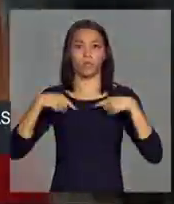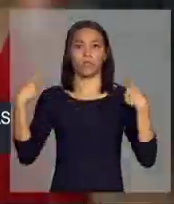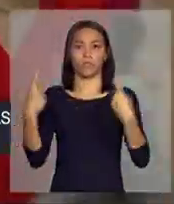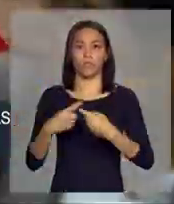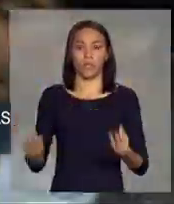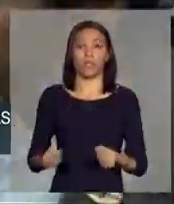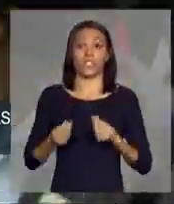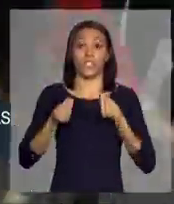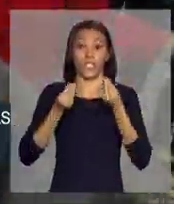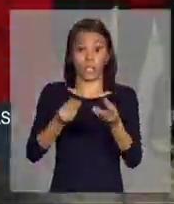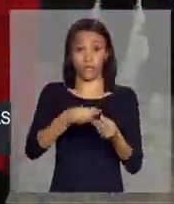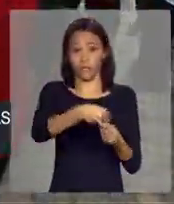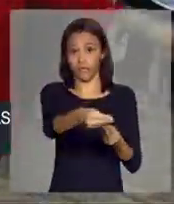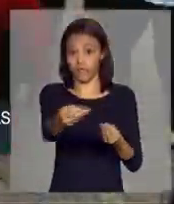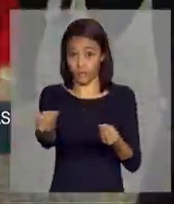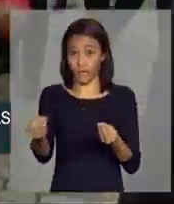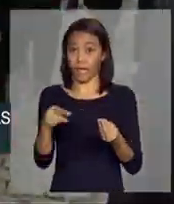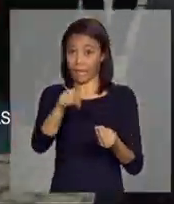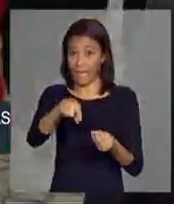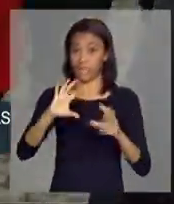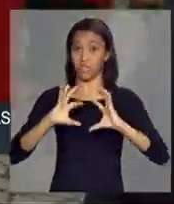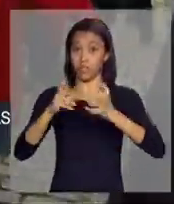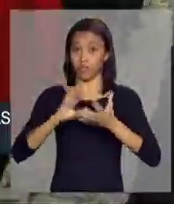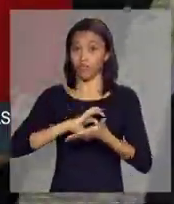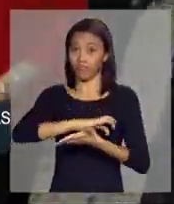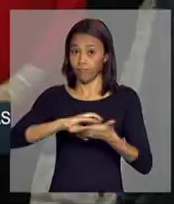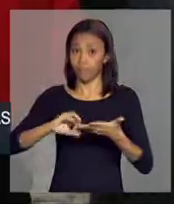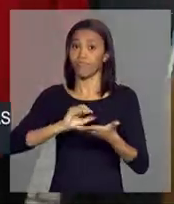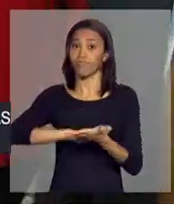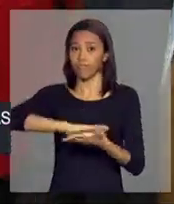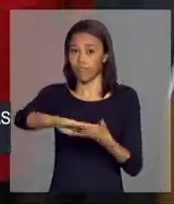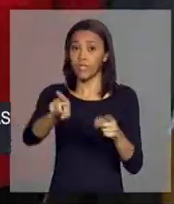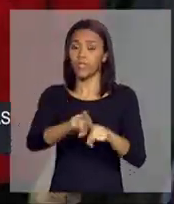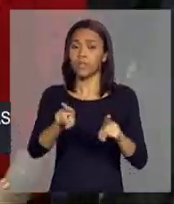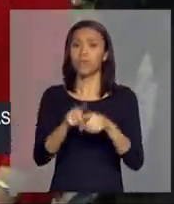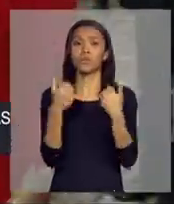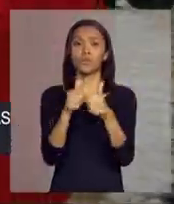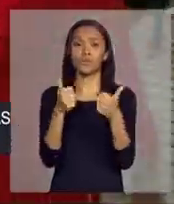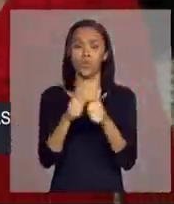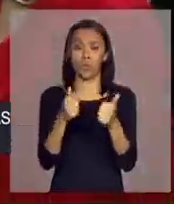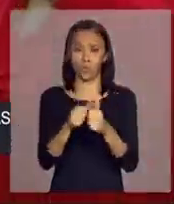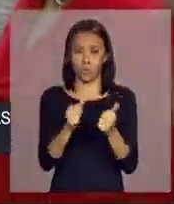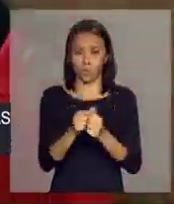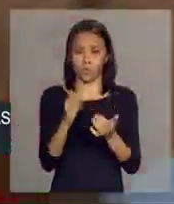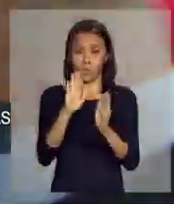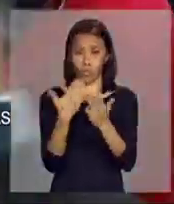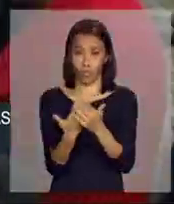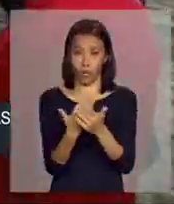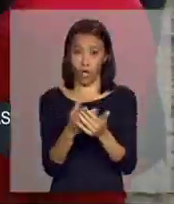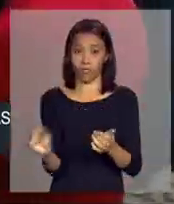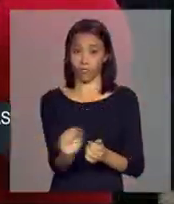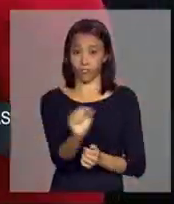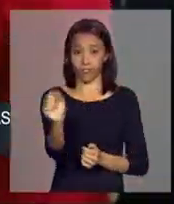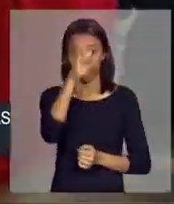entrega dessas máquinas e dos ônibus escolares aos municípios gaúchos